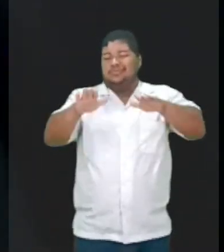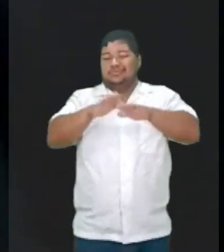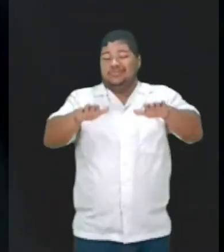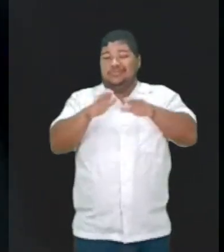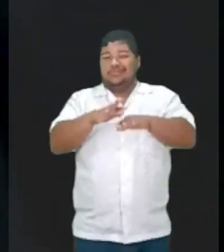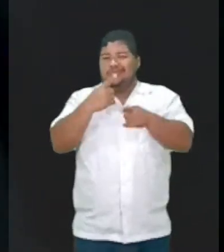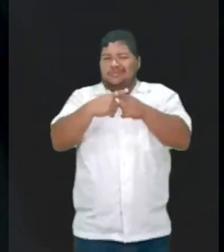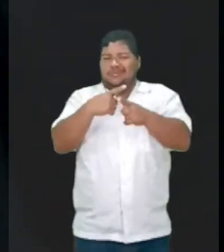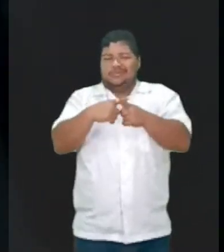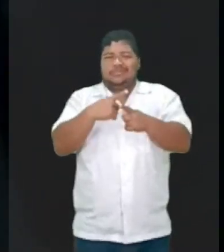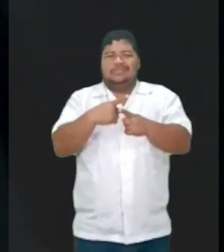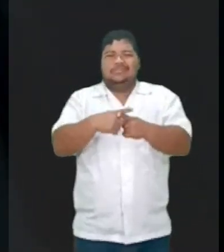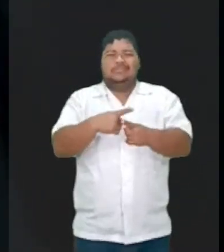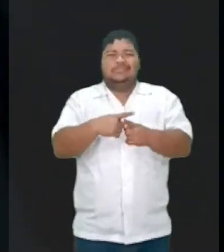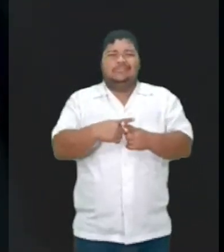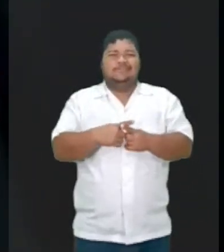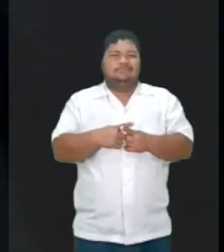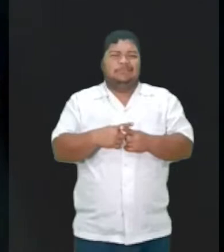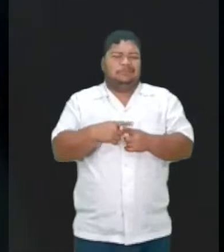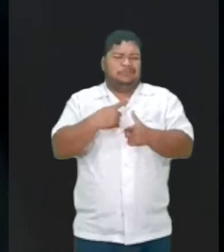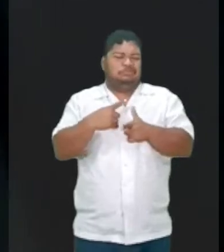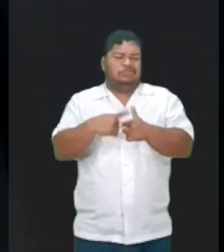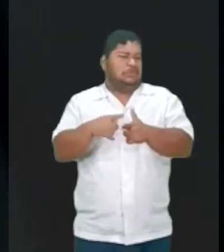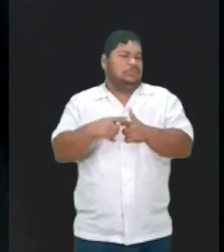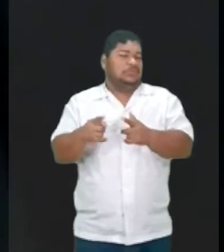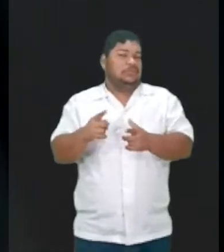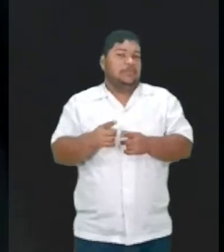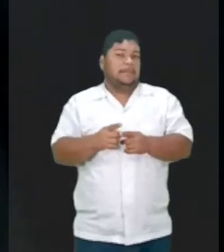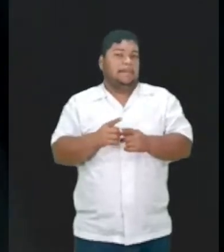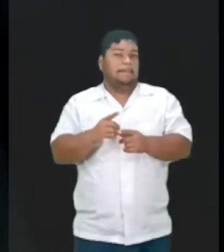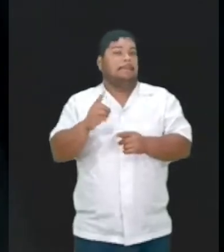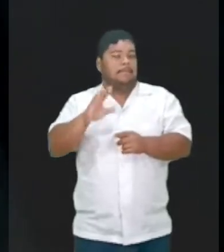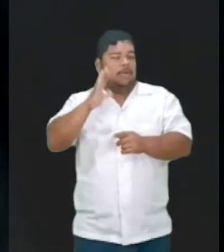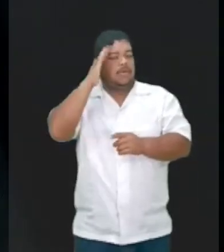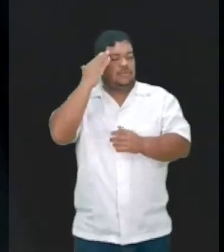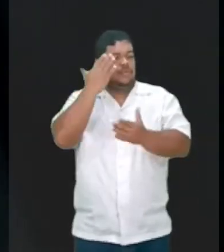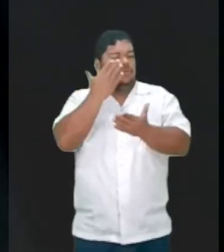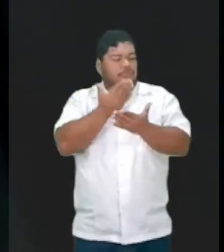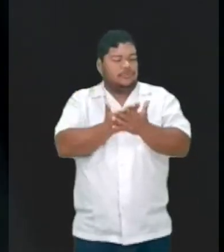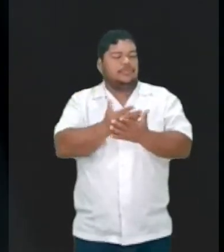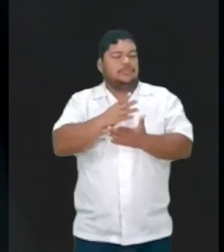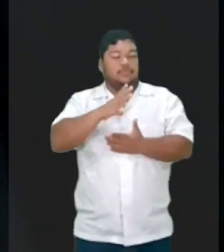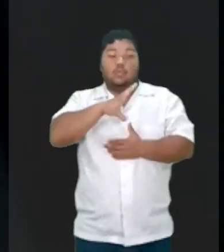porquê de certas circunstâncias, mas confie que o amor de Deus não falha.